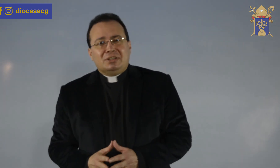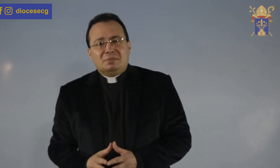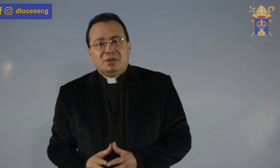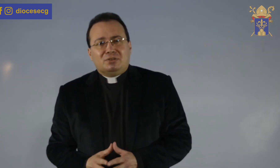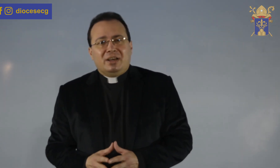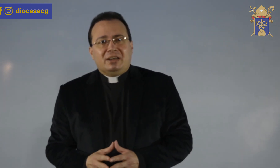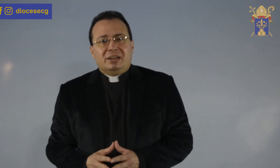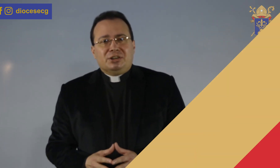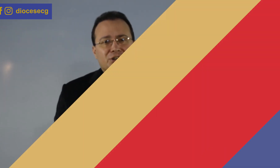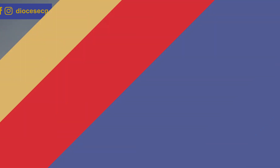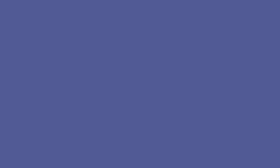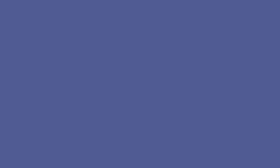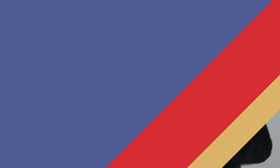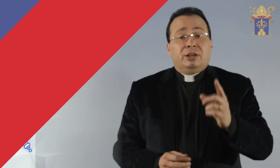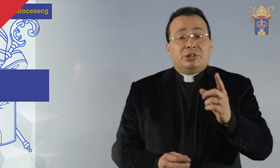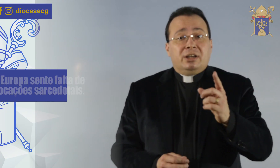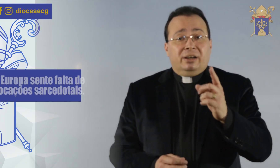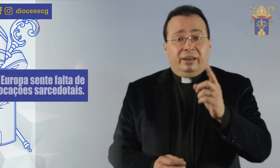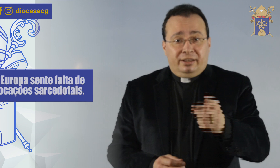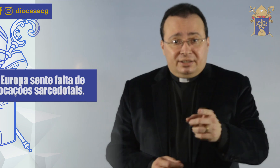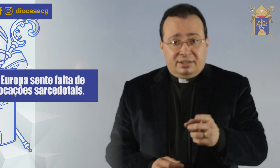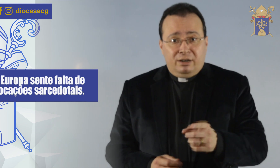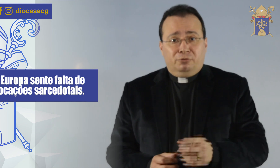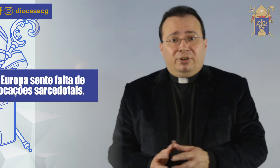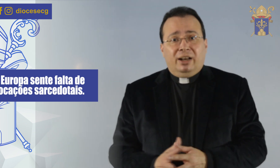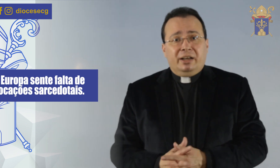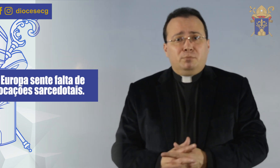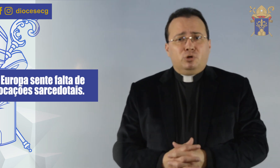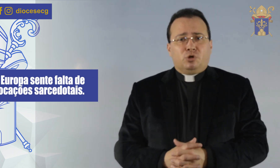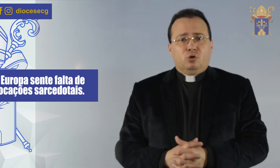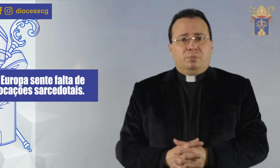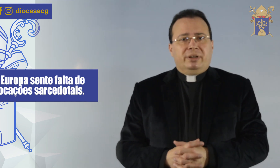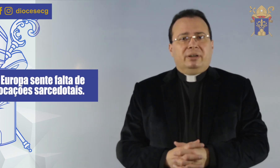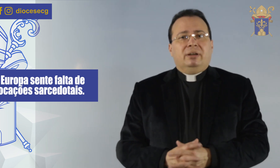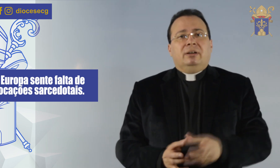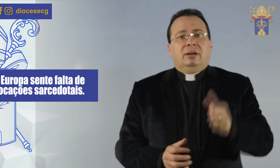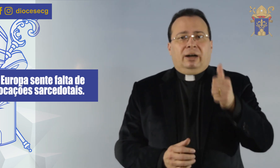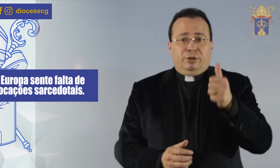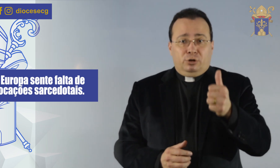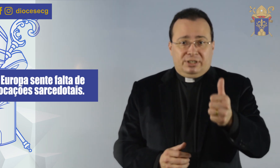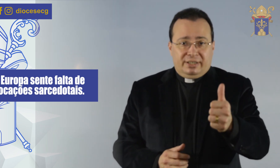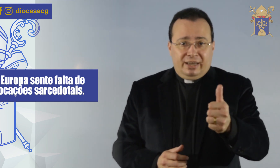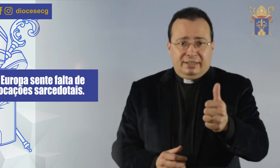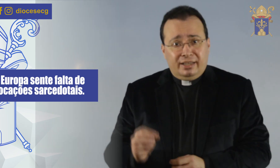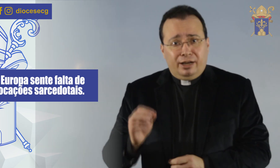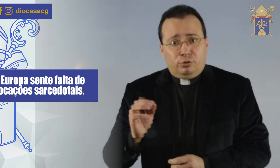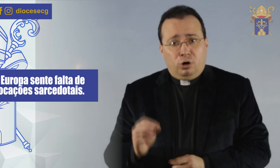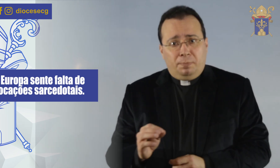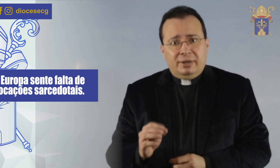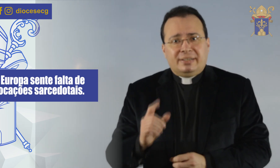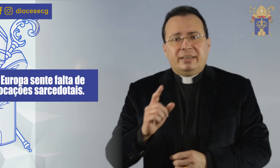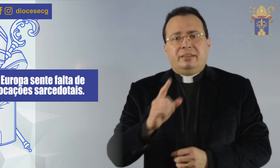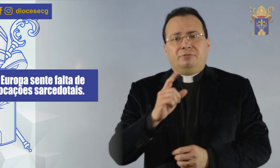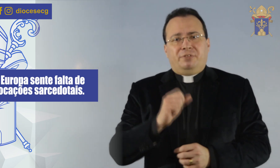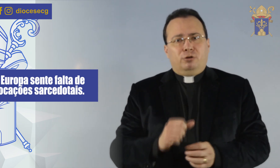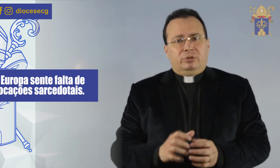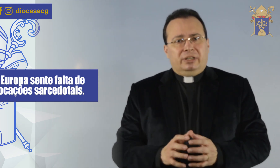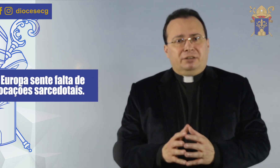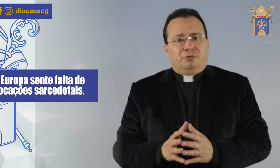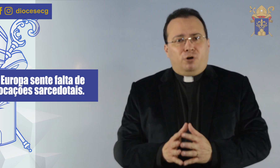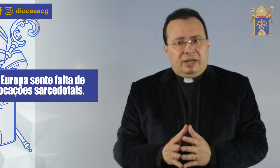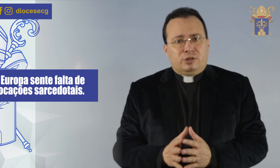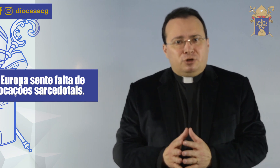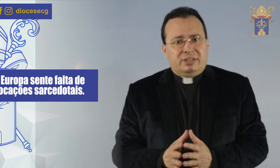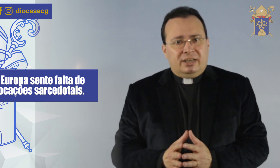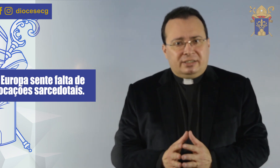os acontecimentos da Igreja. Nesta edição falaremos sobre a Diocese na Europa sente falta